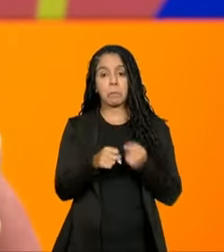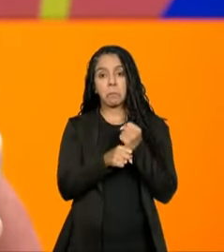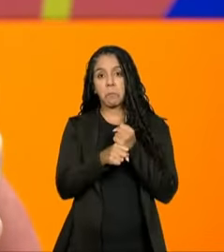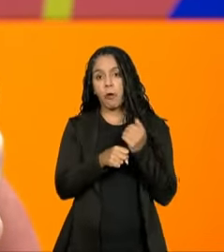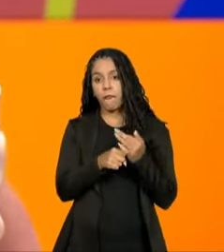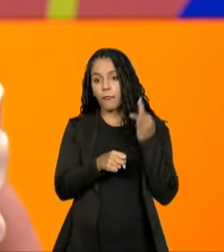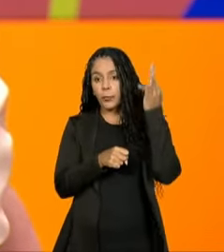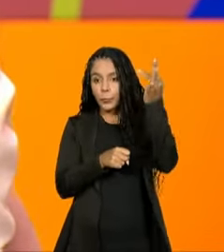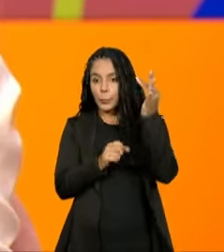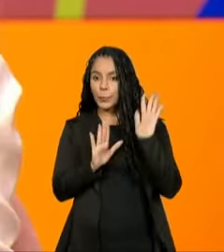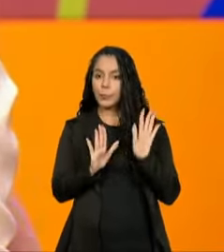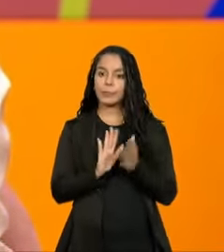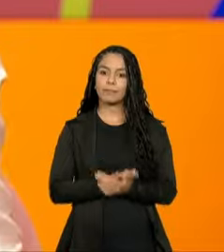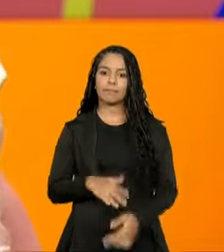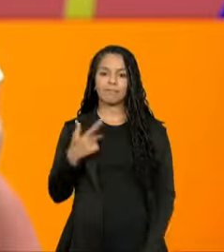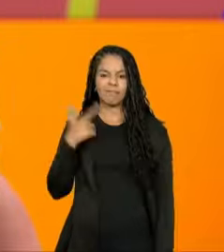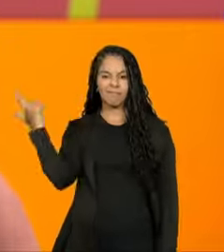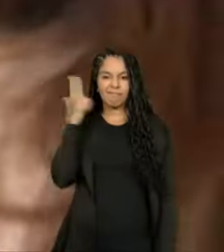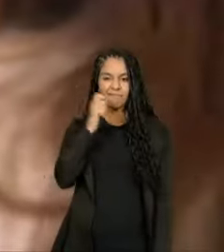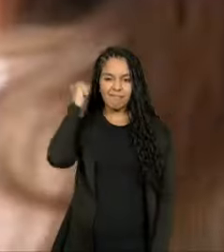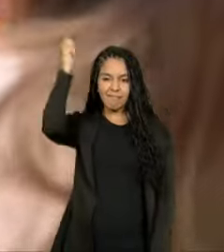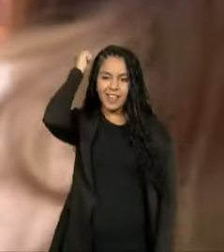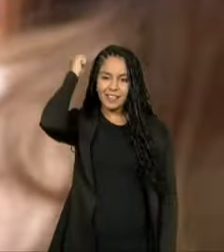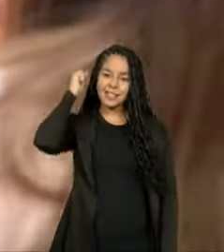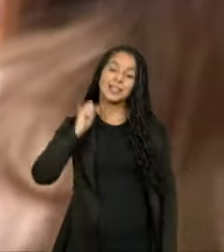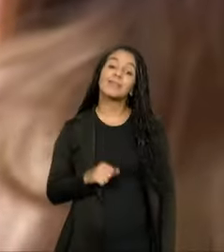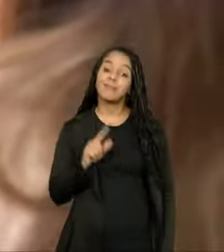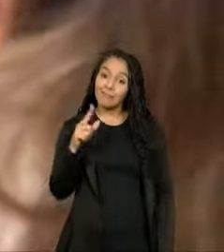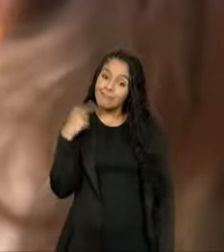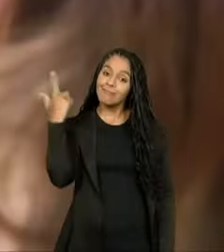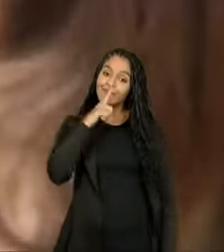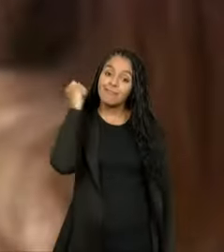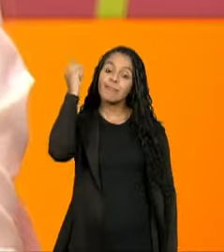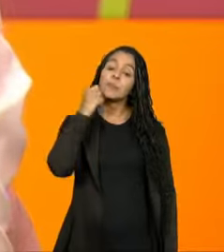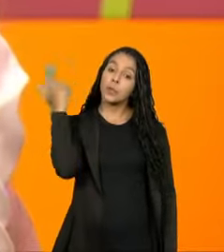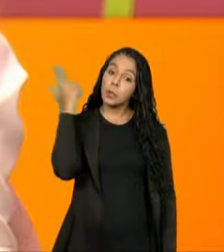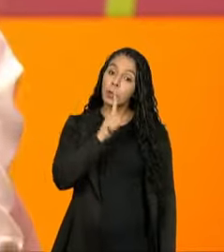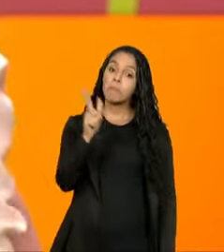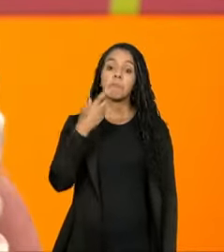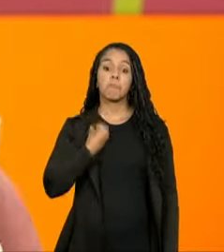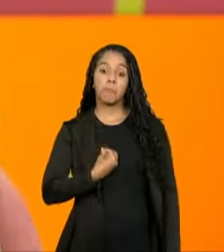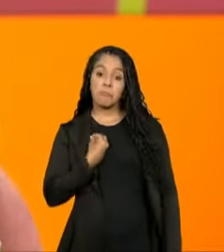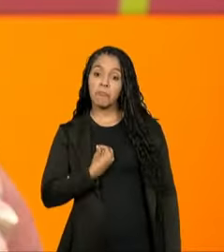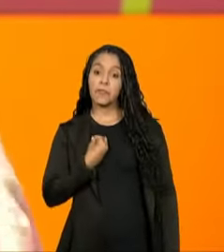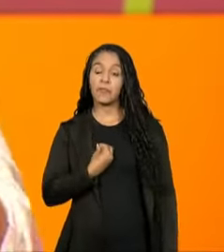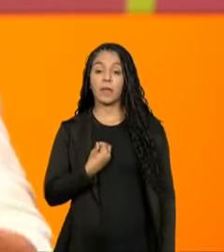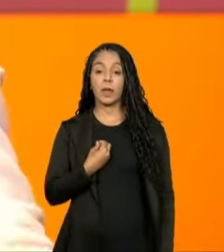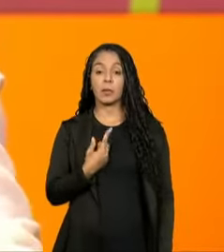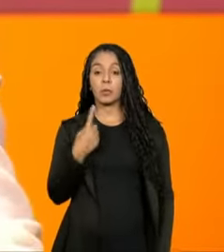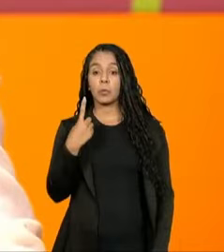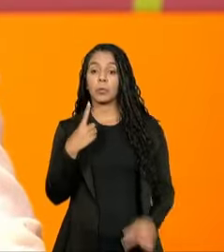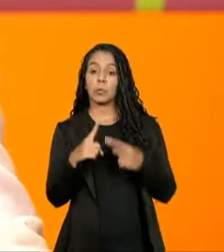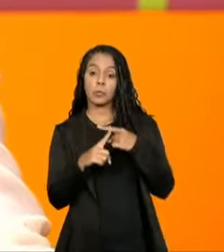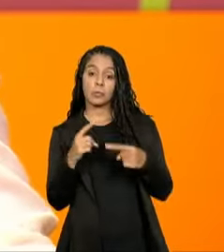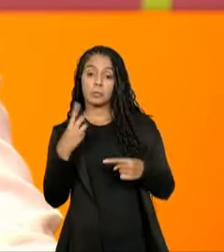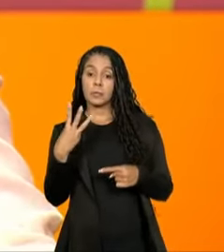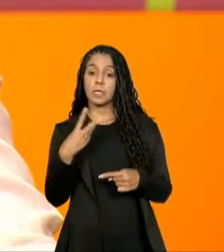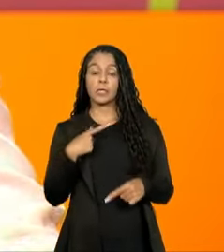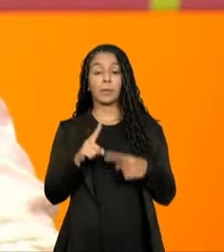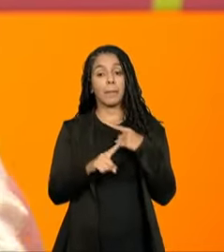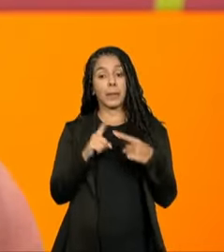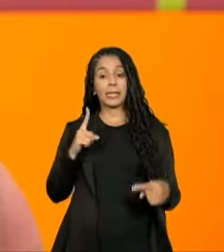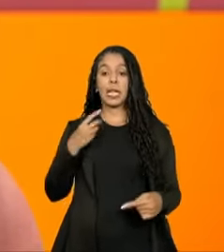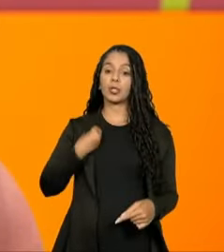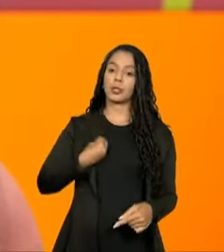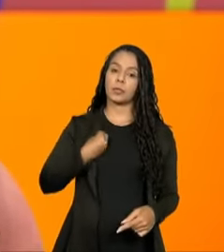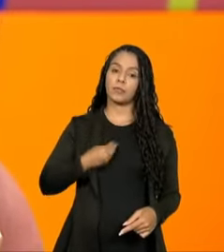anos, então yes. Cada vez mais yes. Estaremos lá, vivendo aí um terço, quiçá metade da vida, né? A